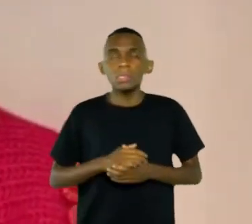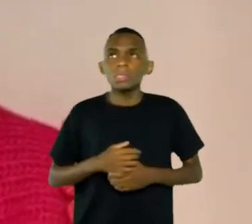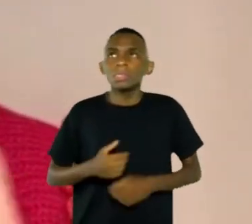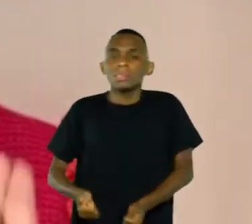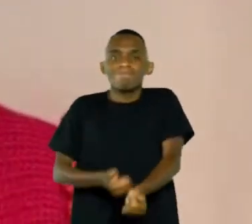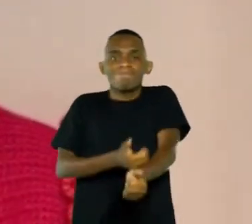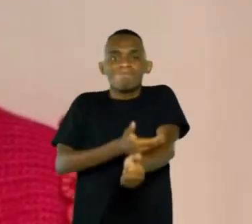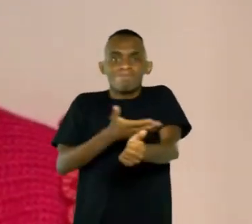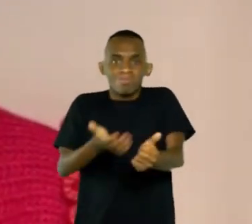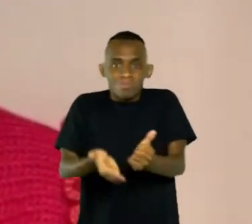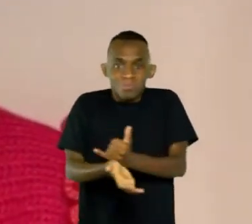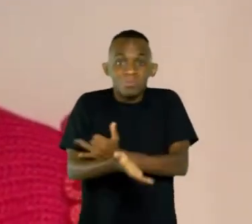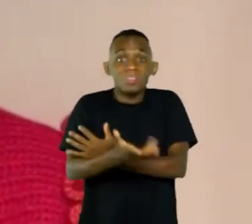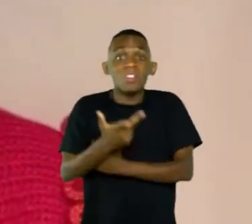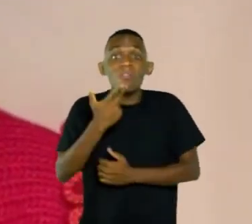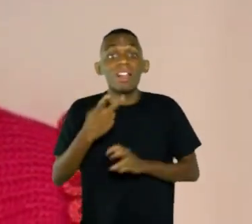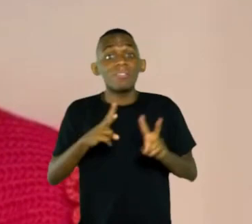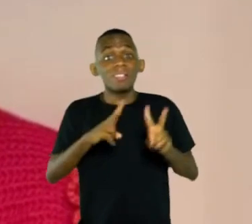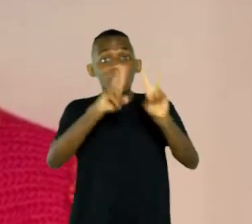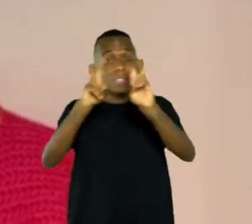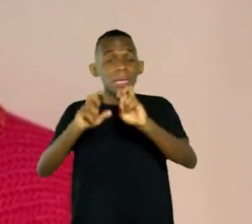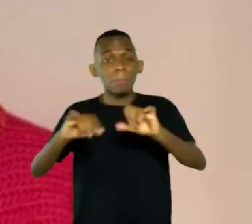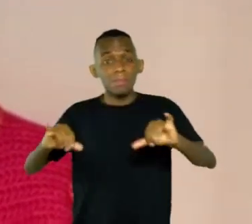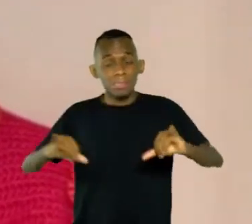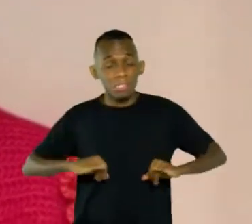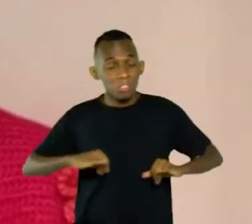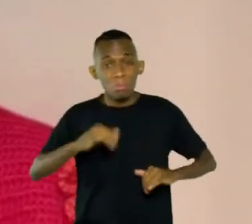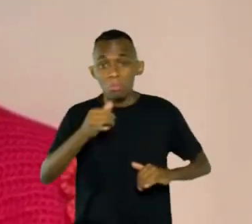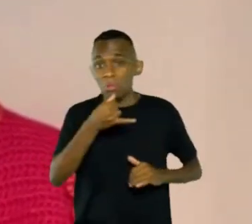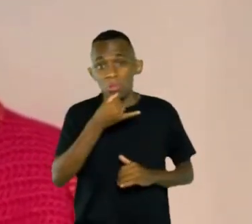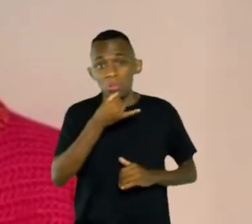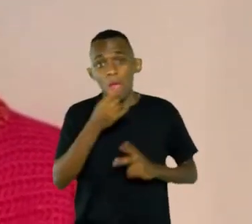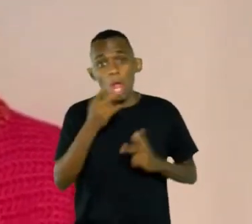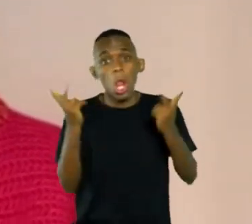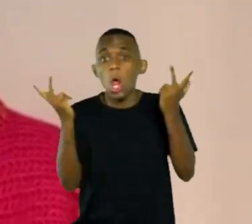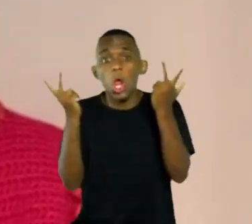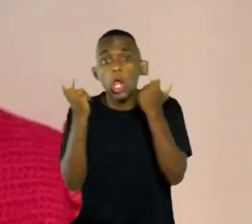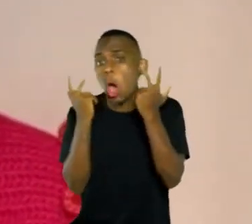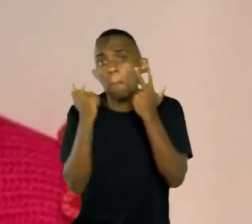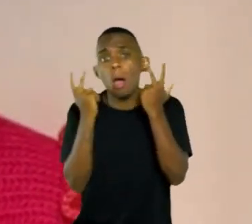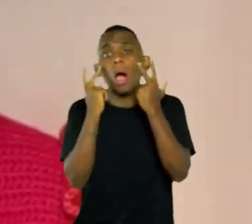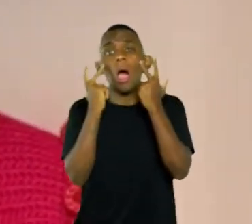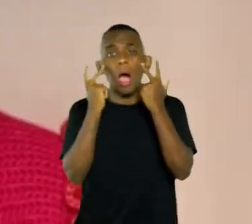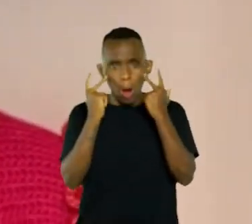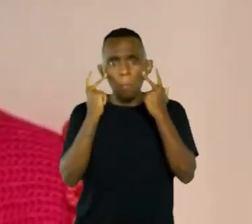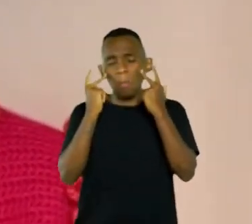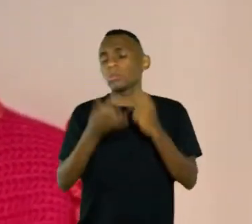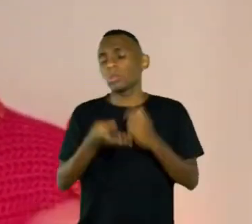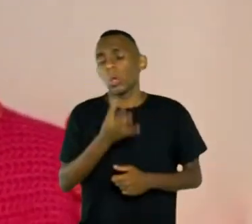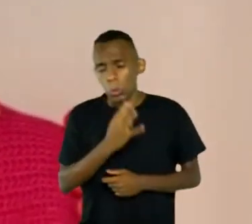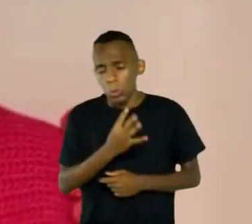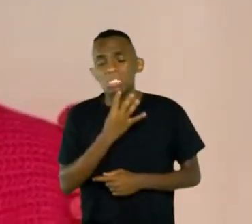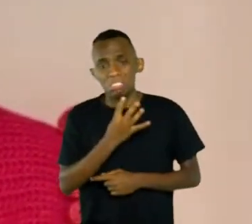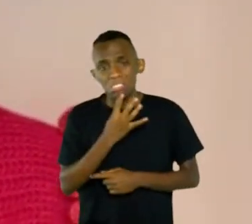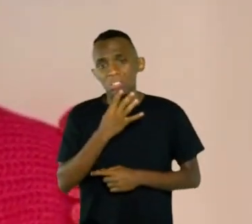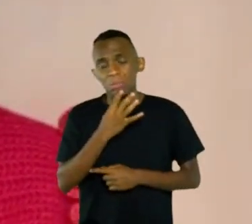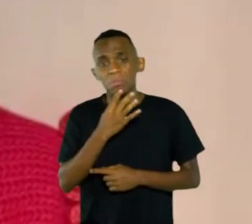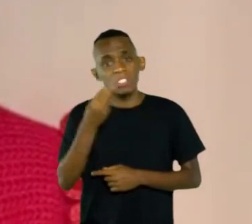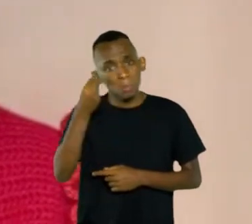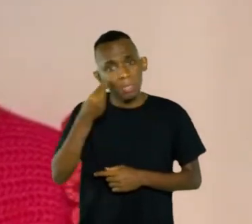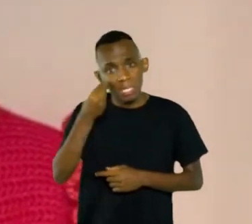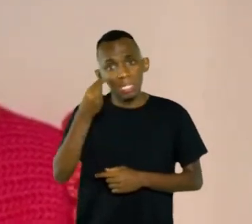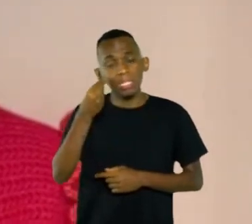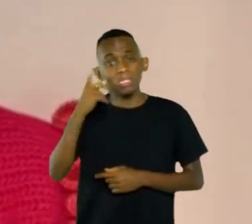estava falando de uma dor que era comum, que era uma dor que elas muitas vezes conheciam, né? E a dor é isso,